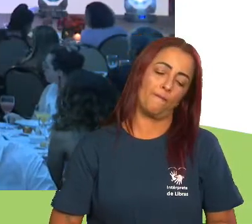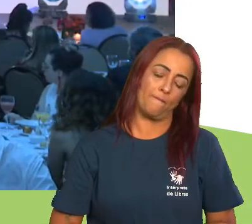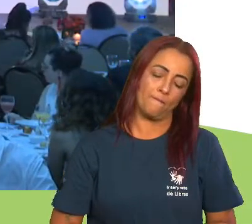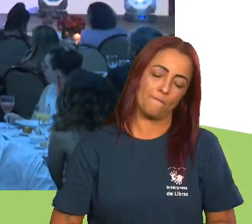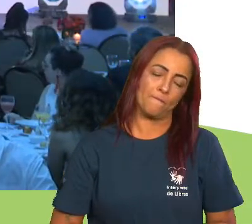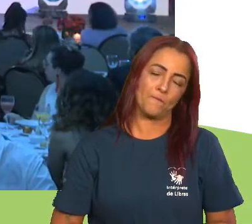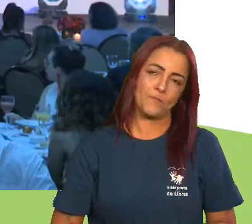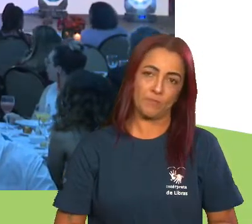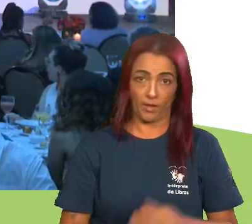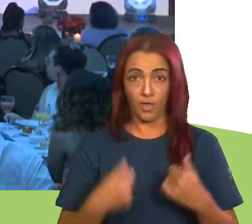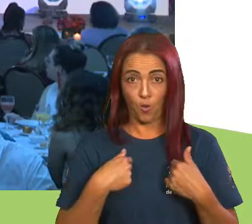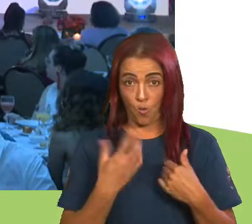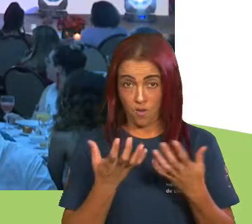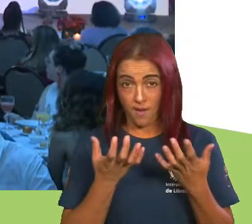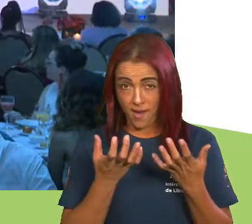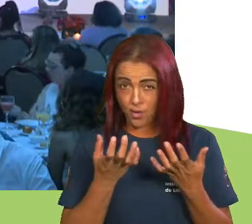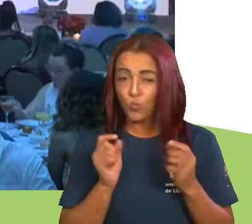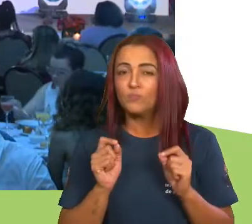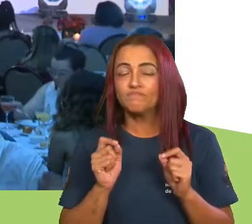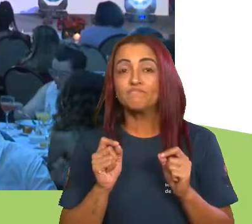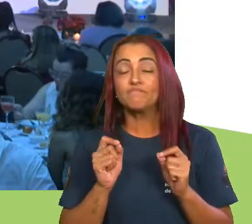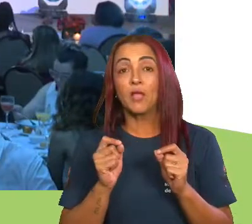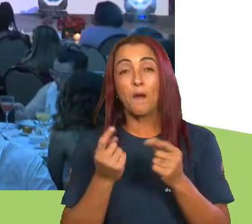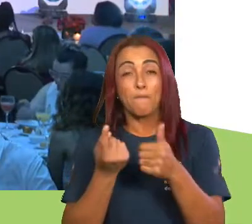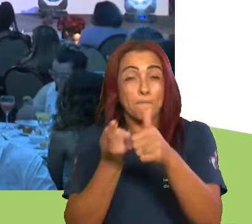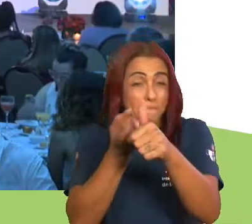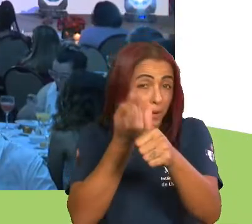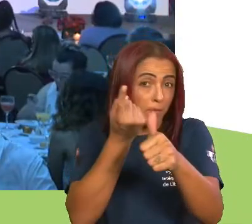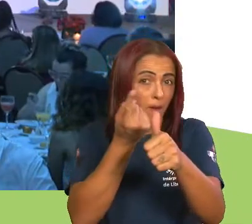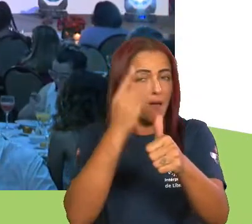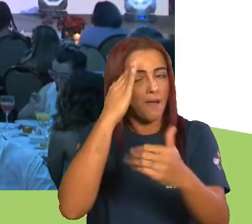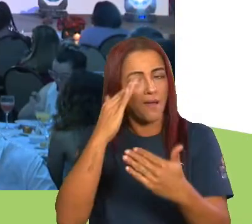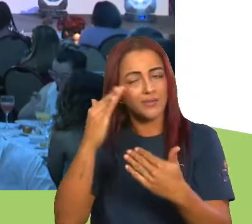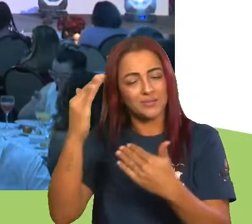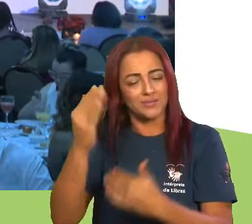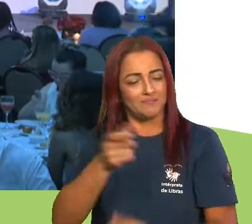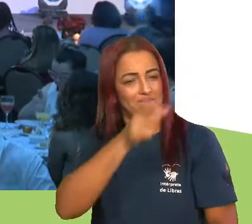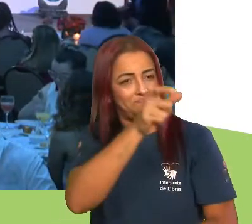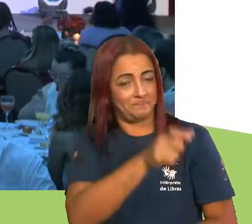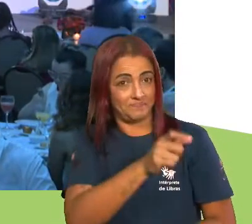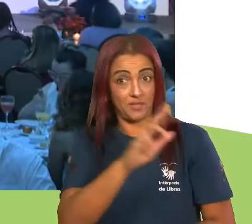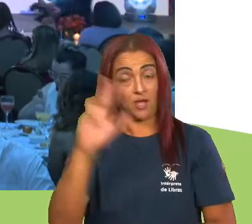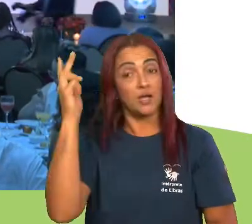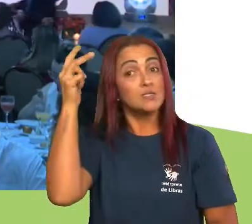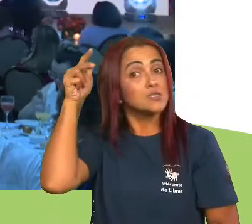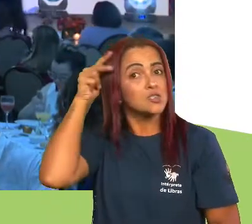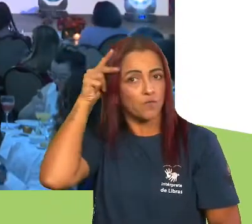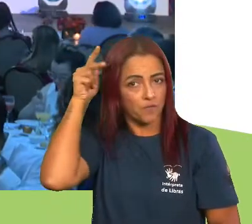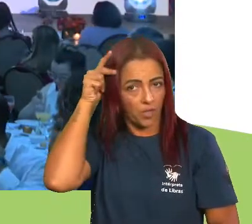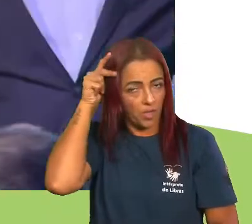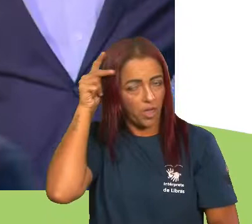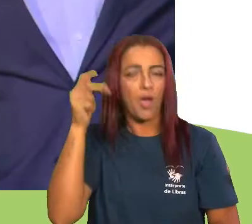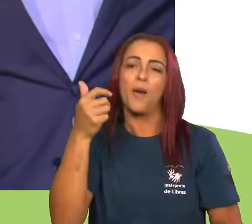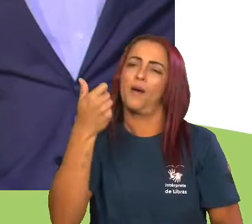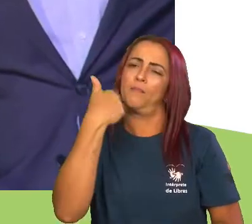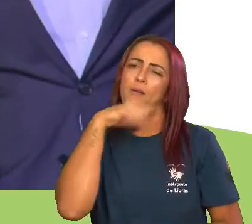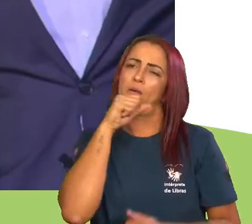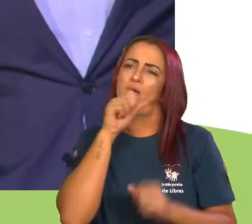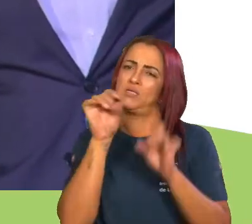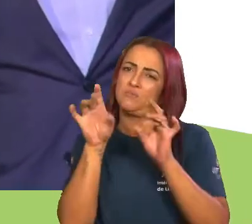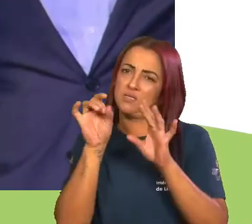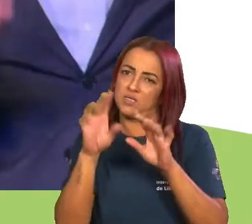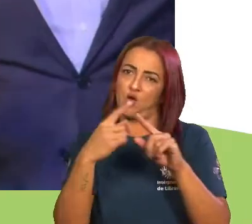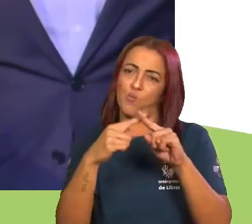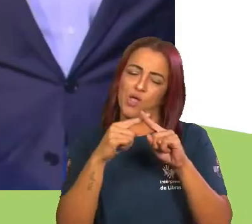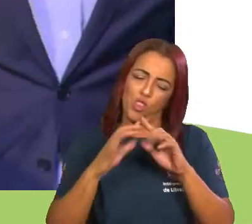Eu quero, em primeiro lugar, agradecer a Silvia, a mãe especial, porque tudo foi